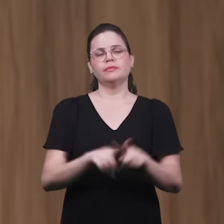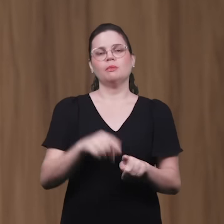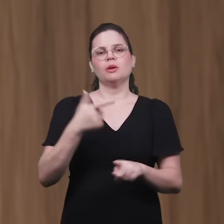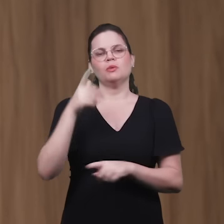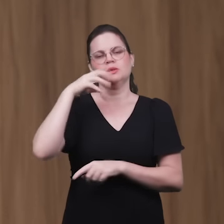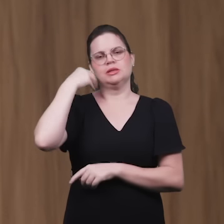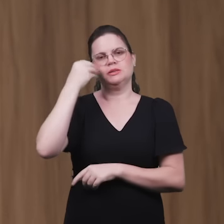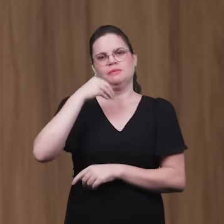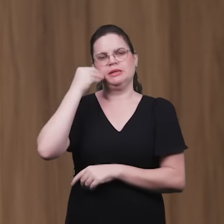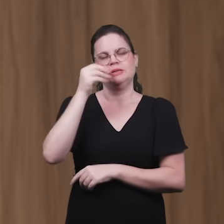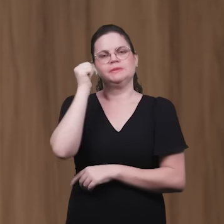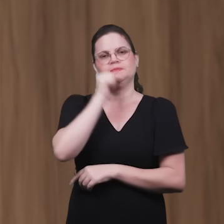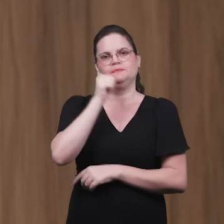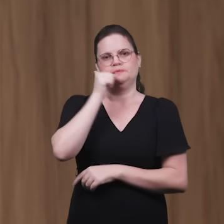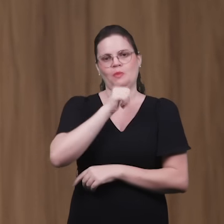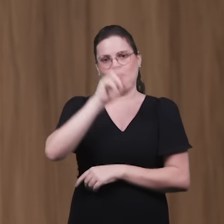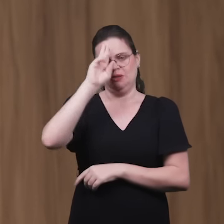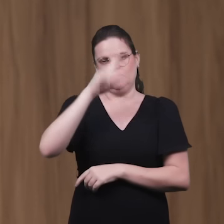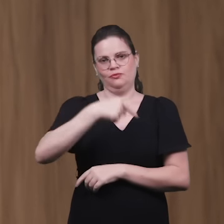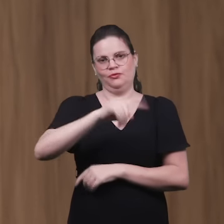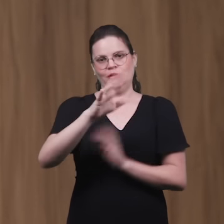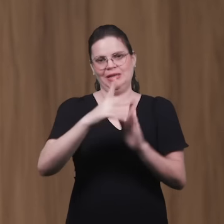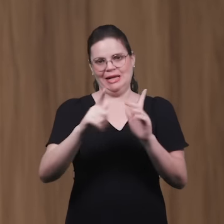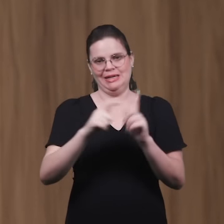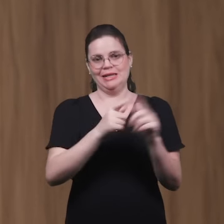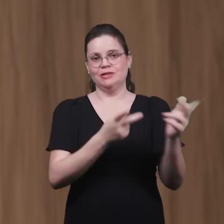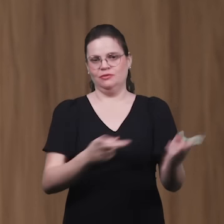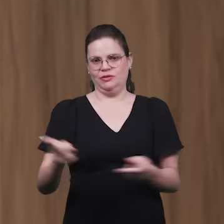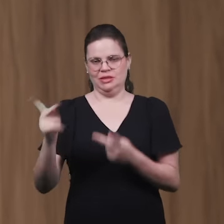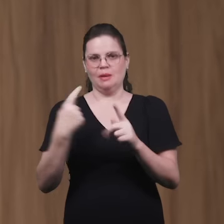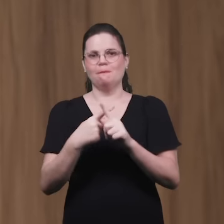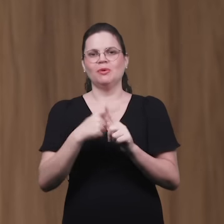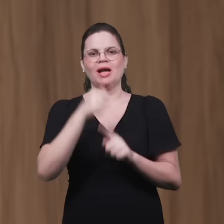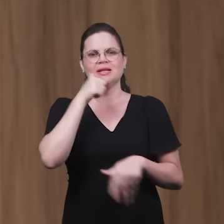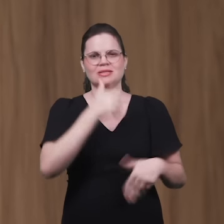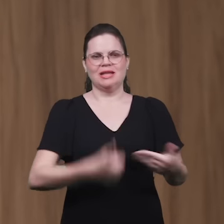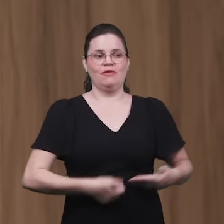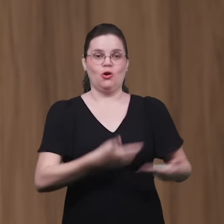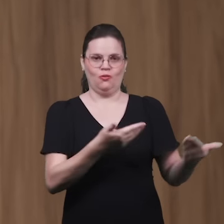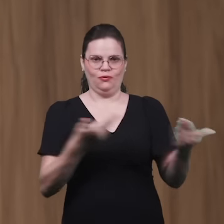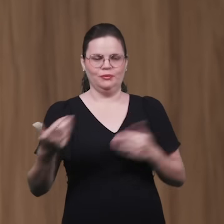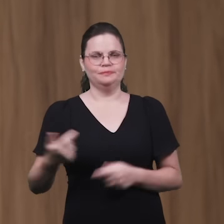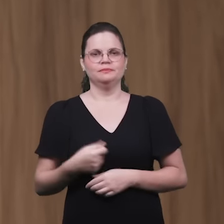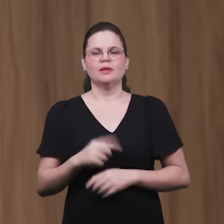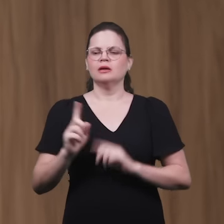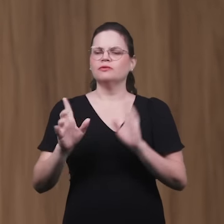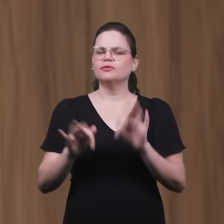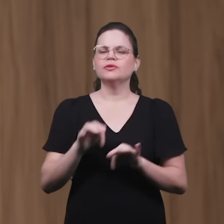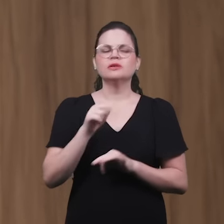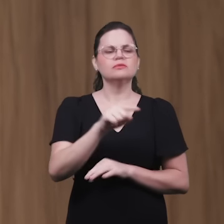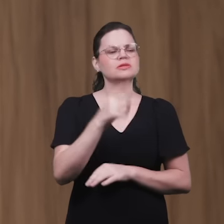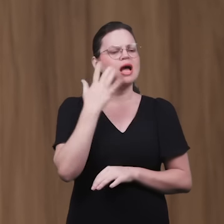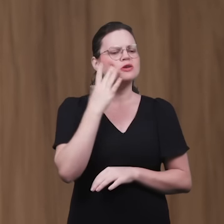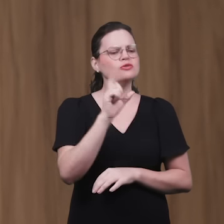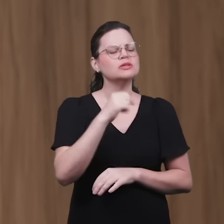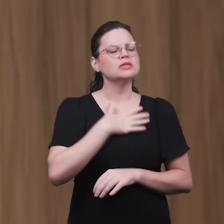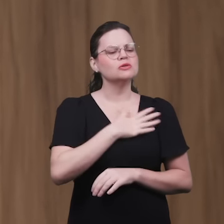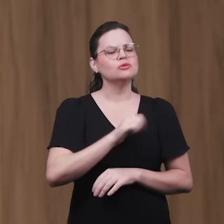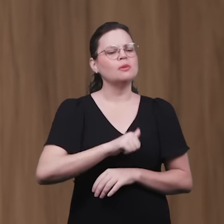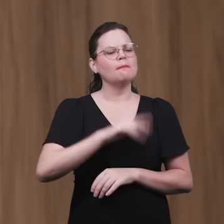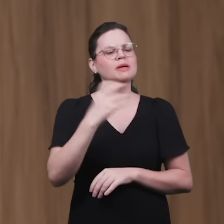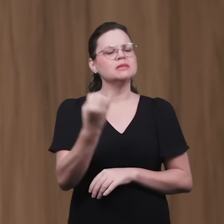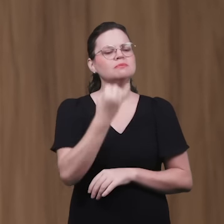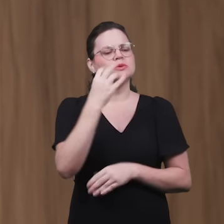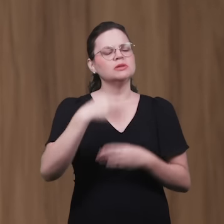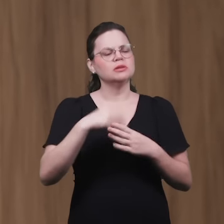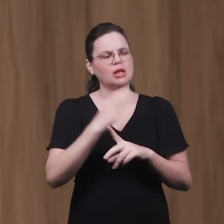uma senhora que foi à igreja a convite de uma irmã. E no final a irmã perguntou a ela o que ela achou mais importante no